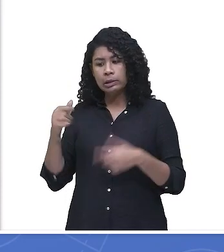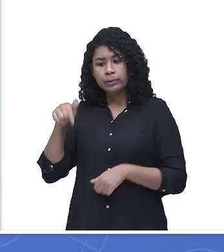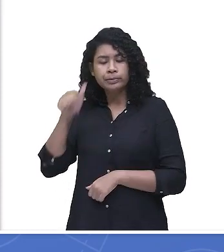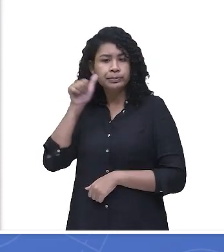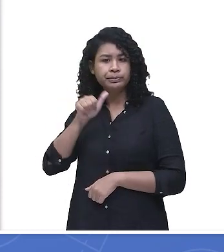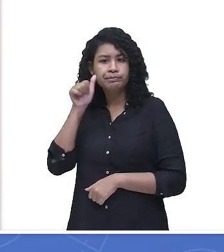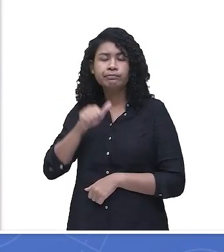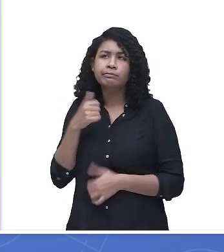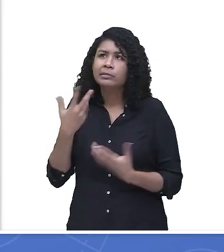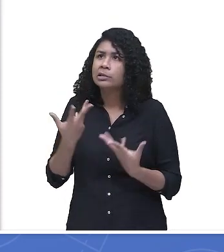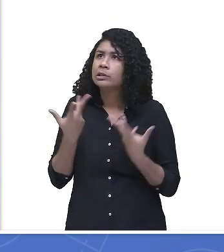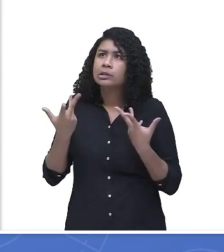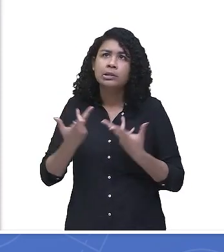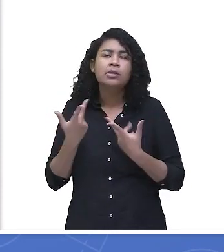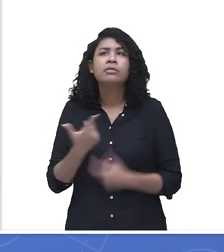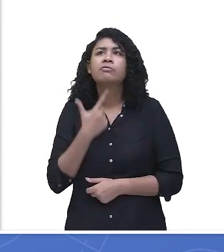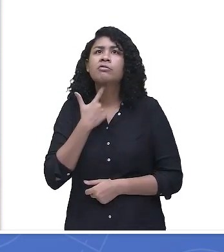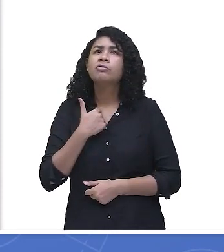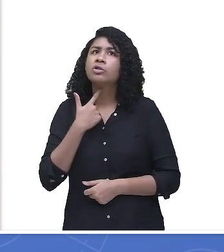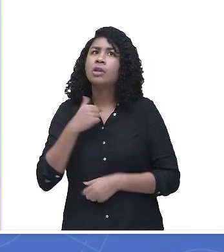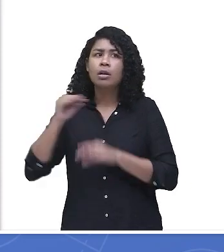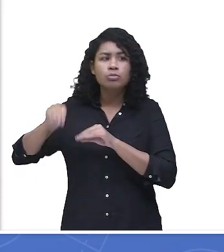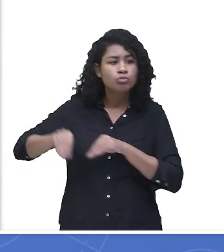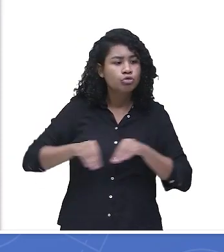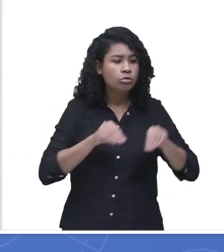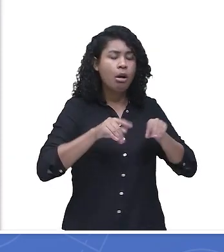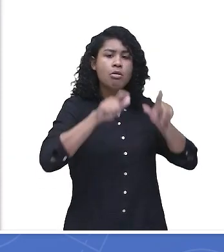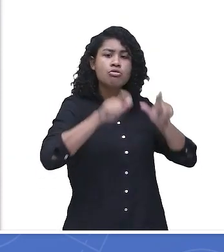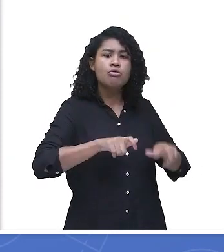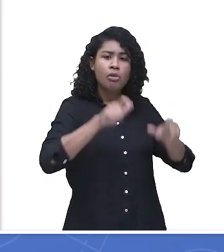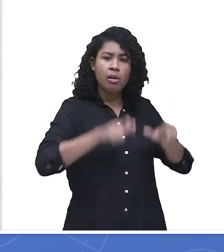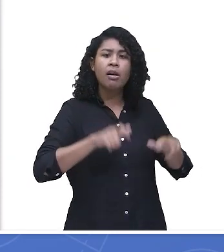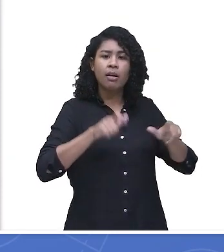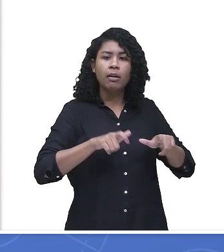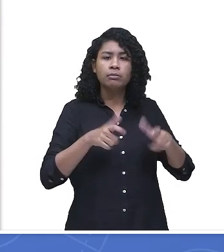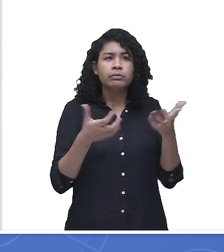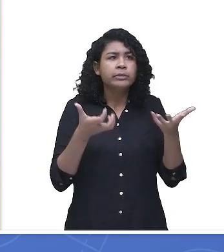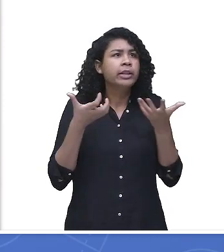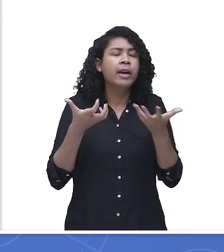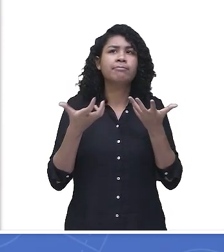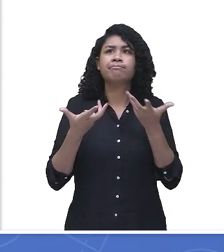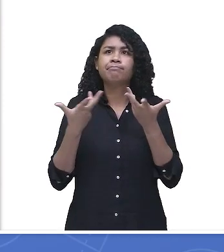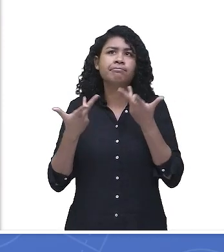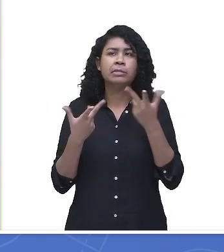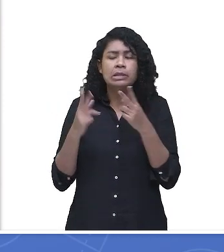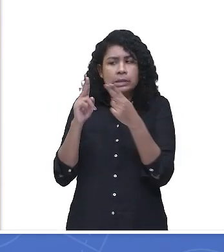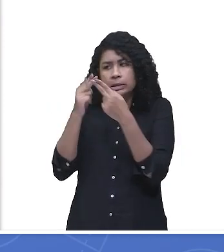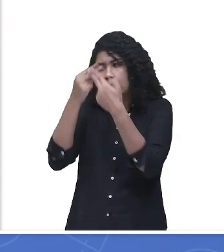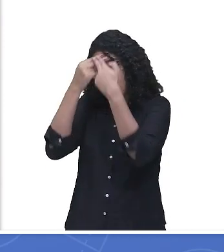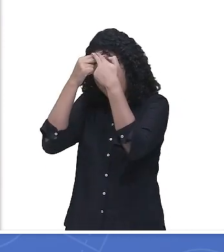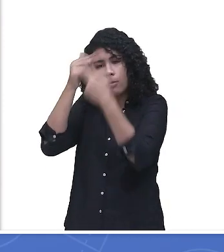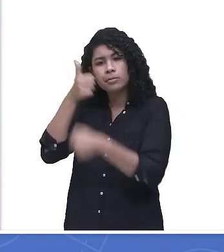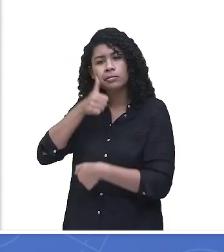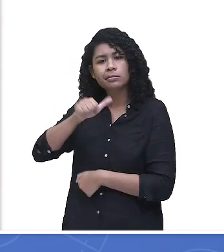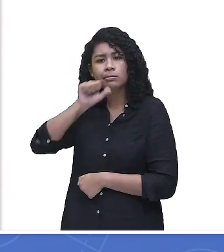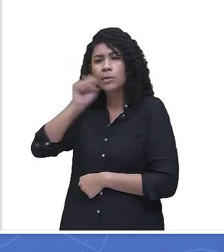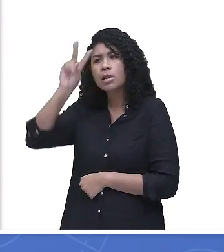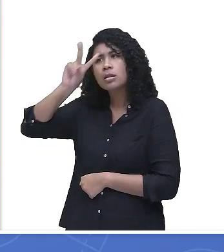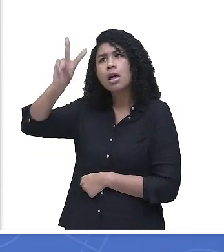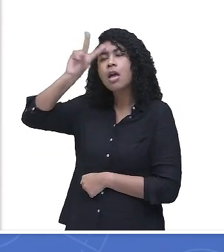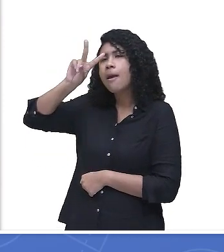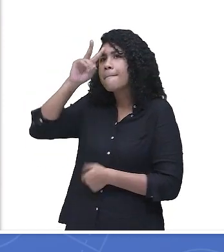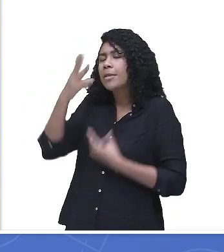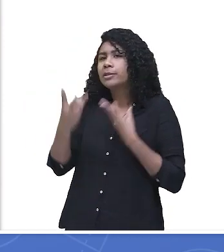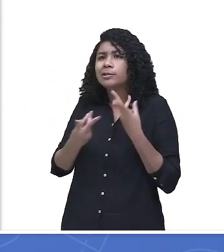sair daquele lugar, de repente para esquecer esse trauma, né? De repente porque ela não é um ambiente que ela já não